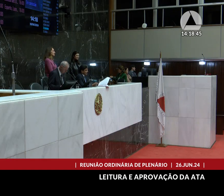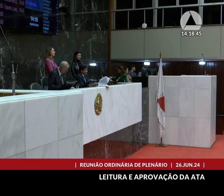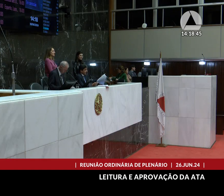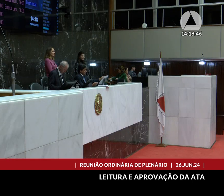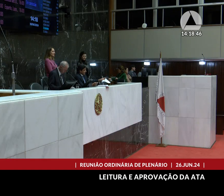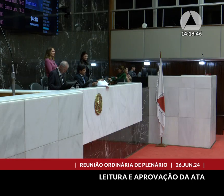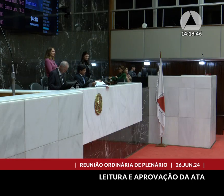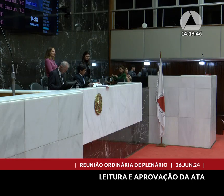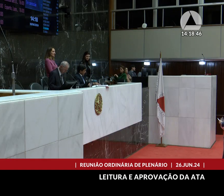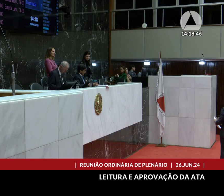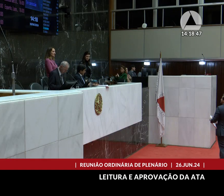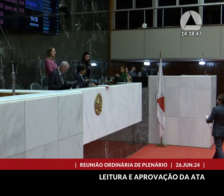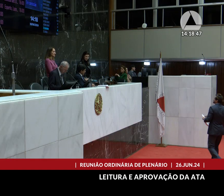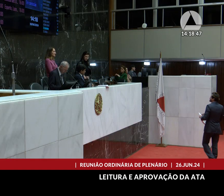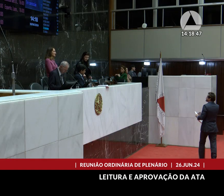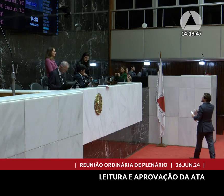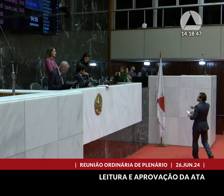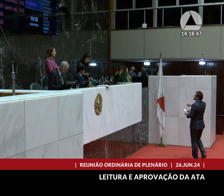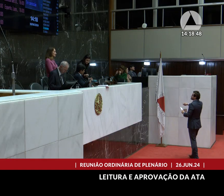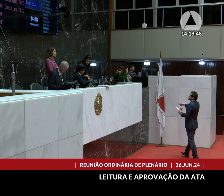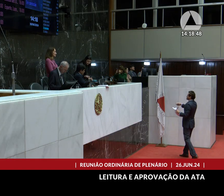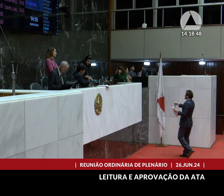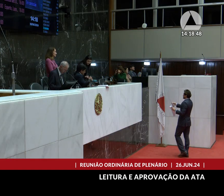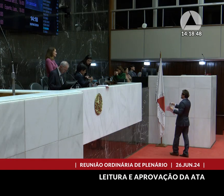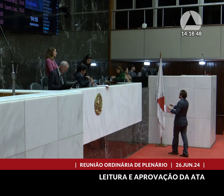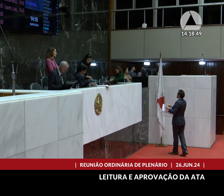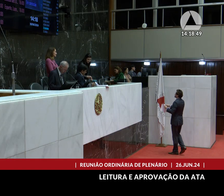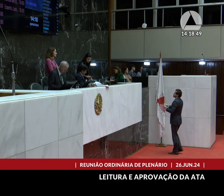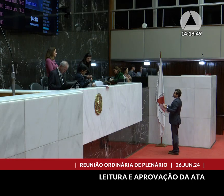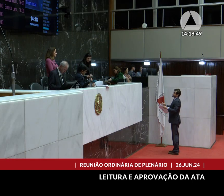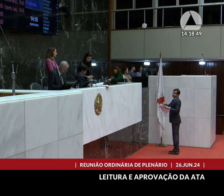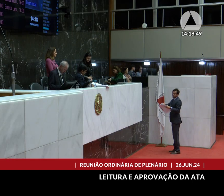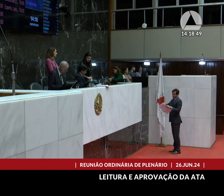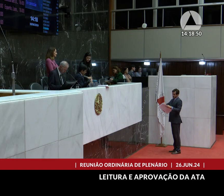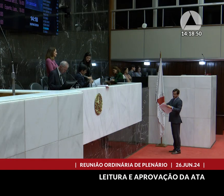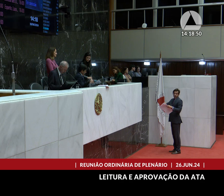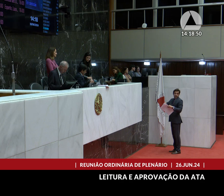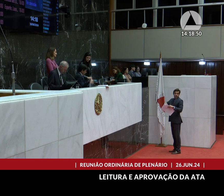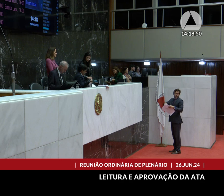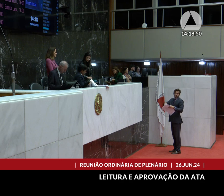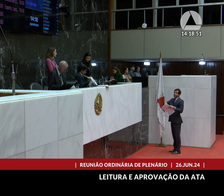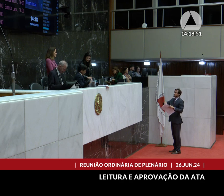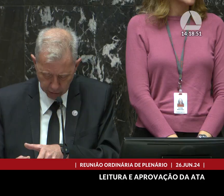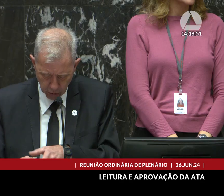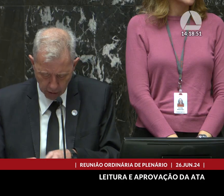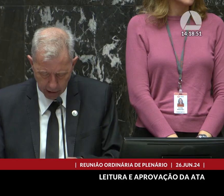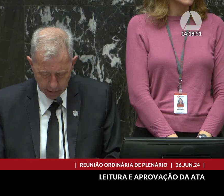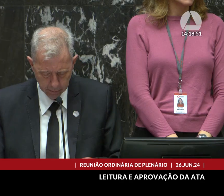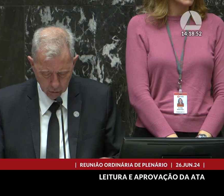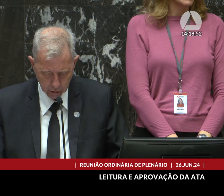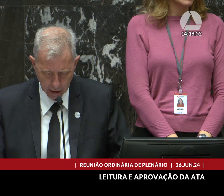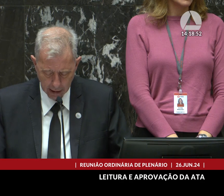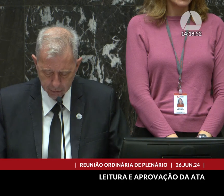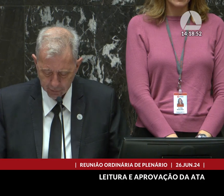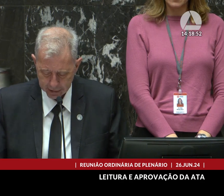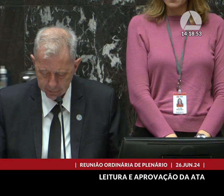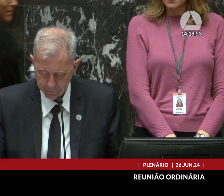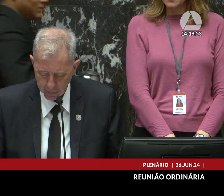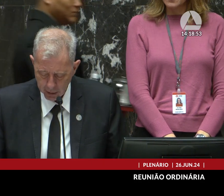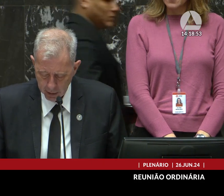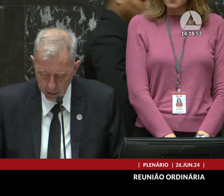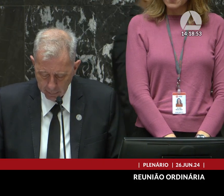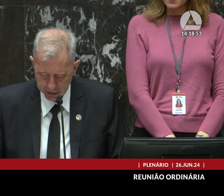deputado Dr. Wilson Batista. Em discussão a ata, não havendo quem sobre ela se manifeste, dou-a por